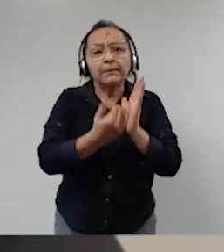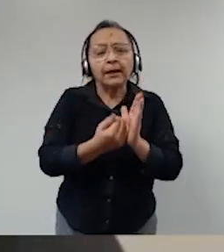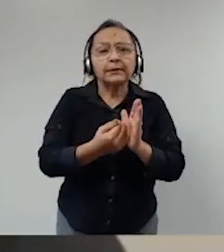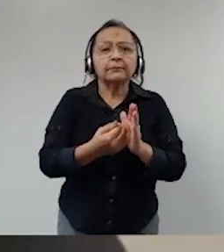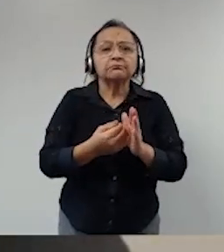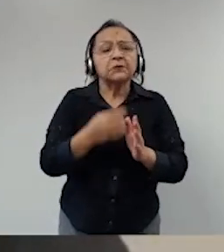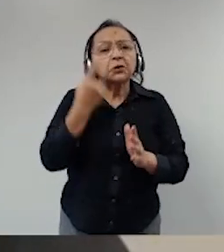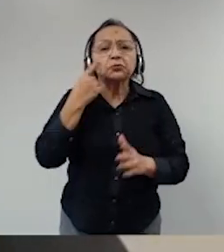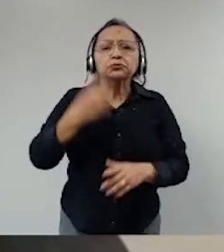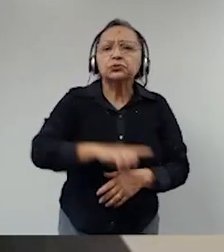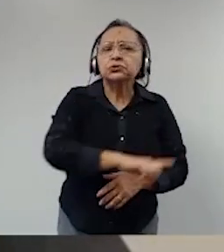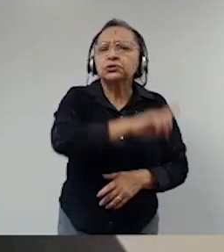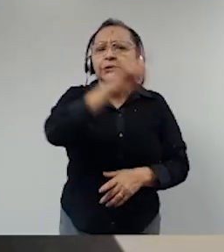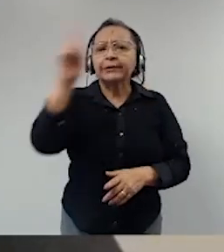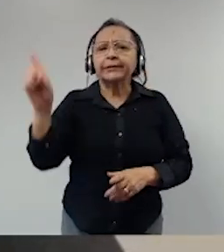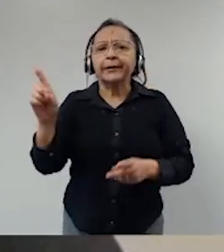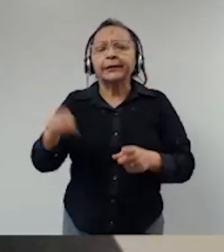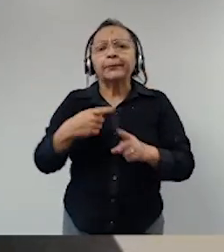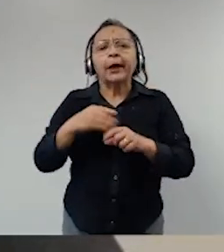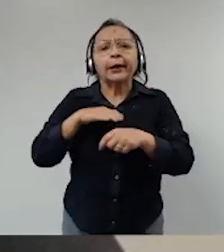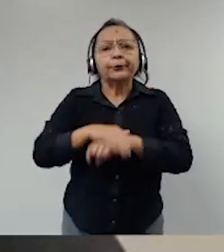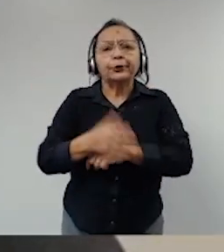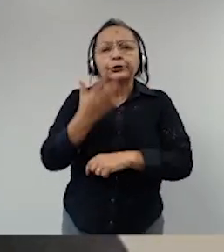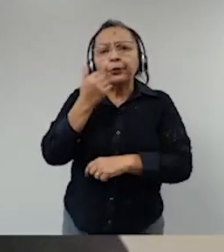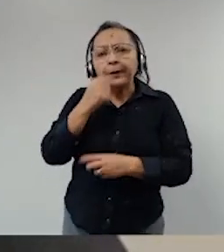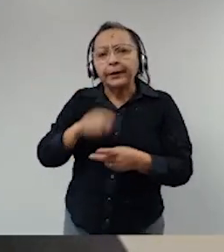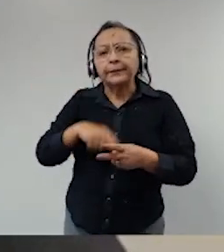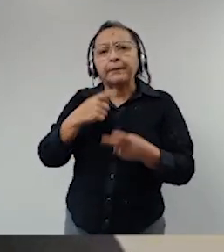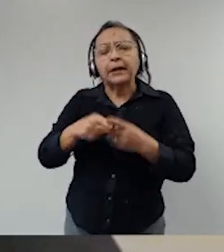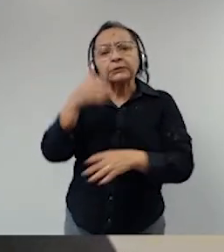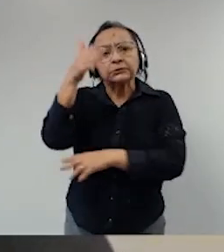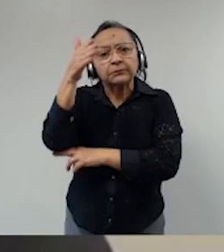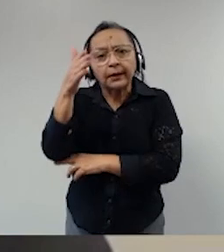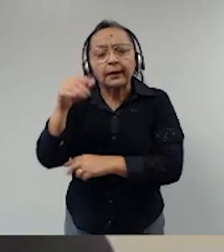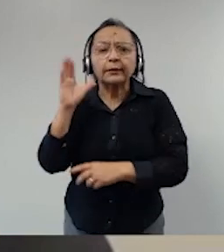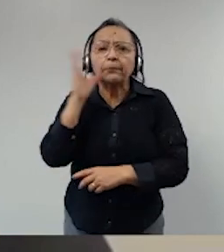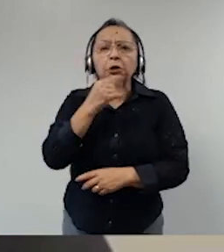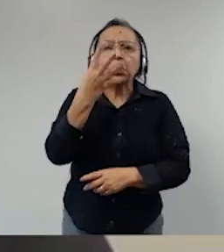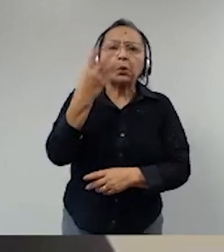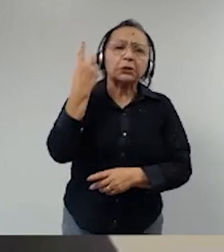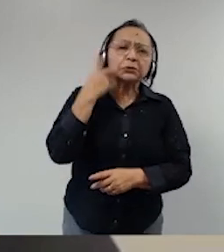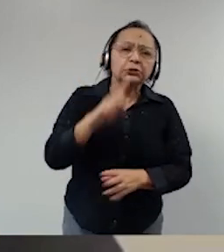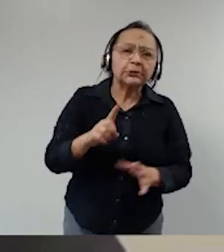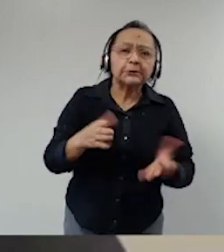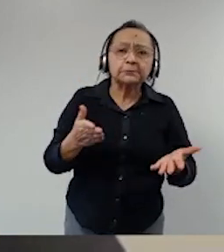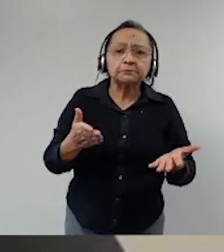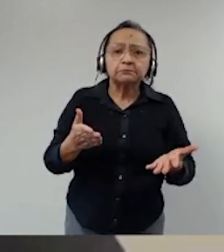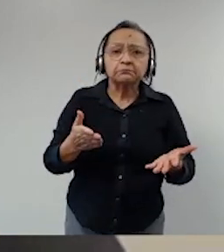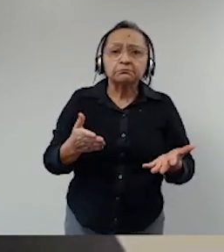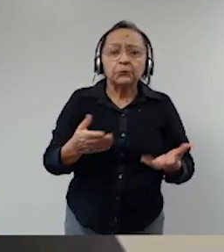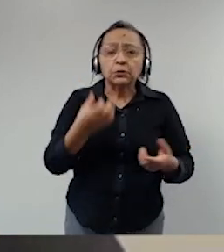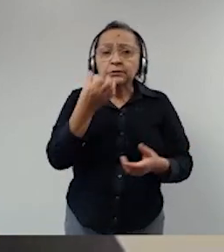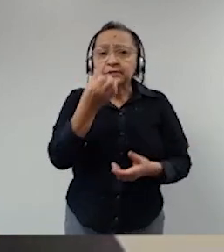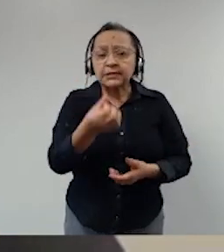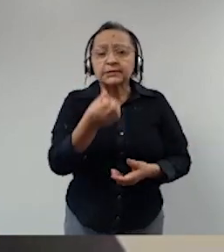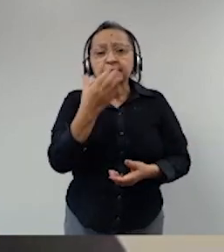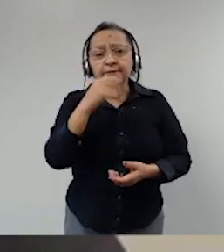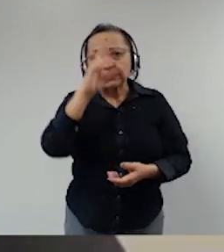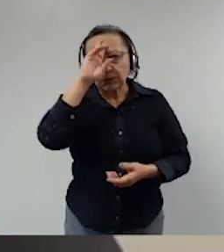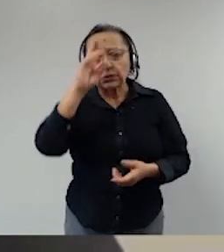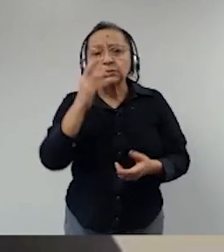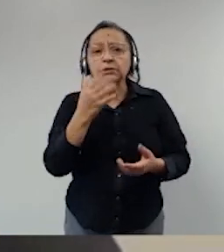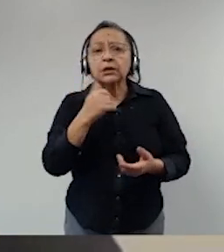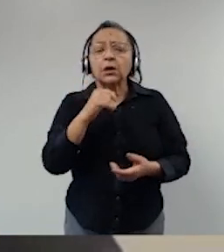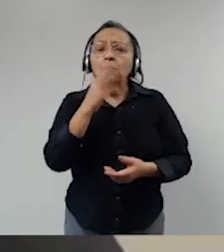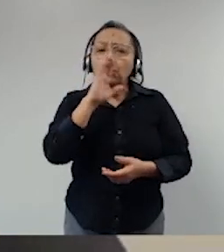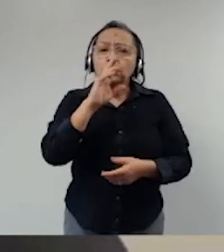um jantar, acabou por durar 4 dias consecutivos, com 6 refeições, almoços e jantares sucessivos dos